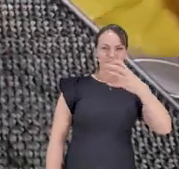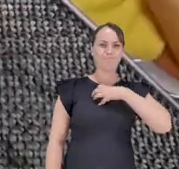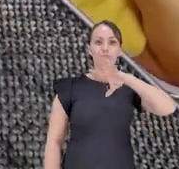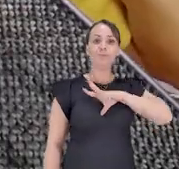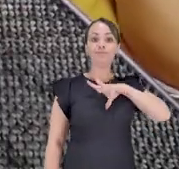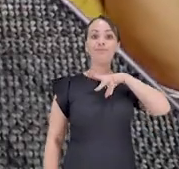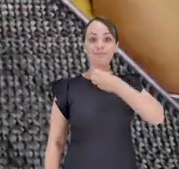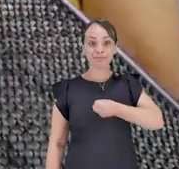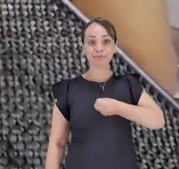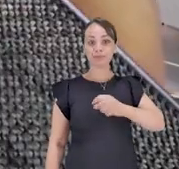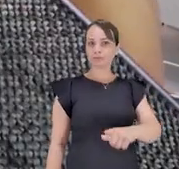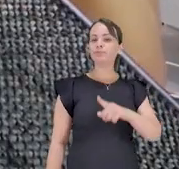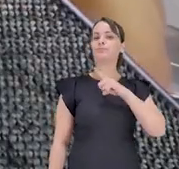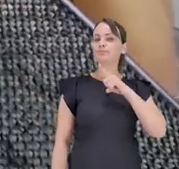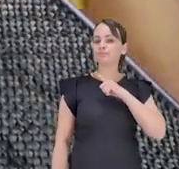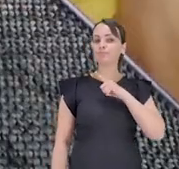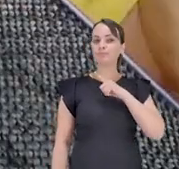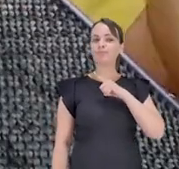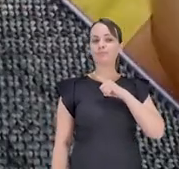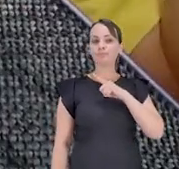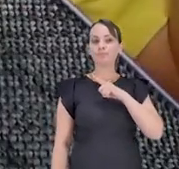de coragem,